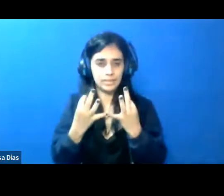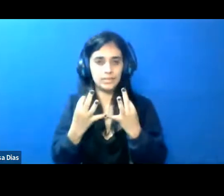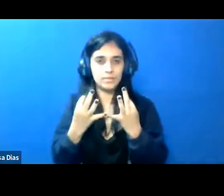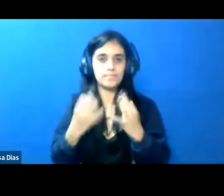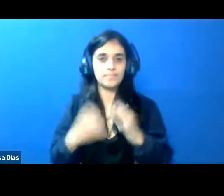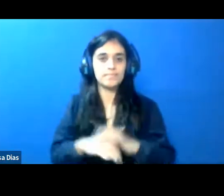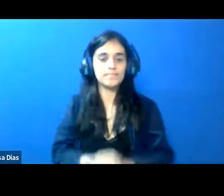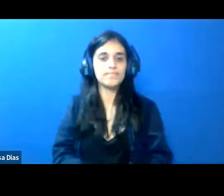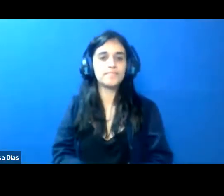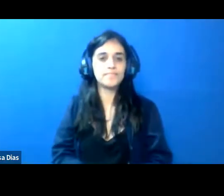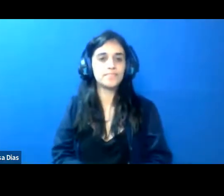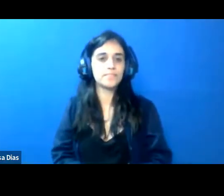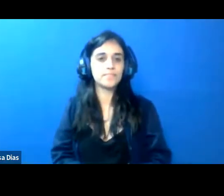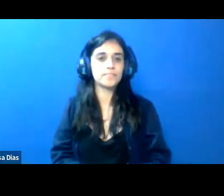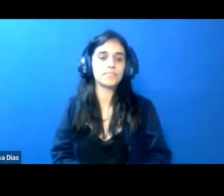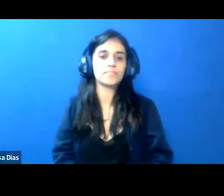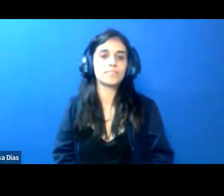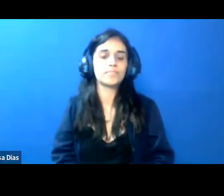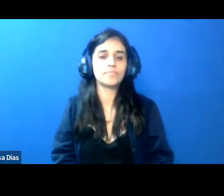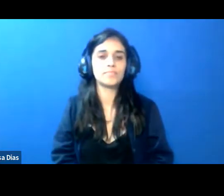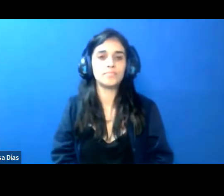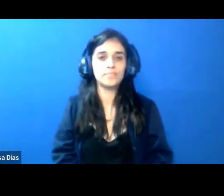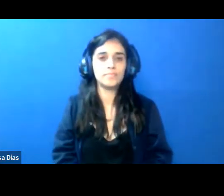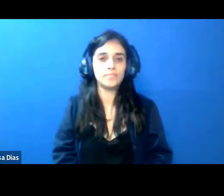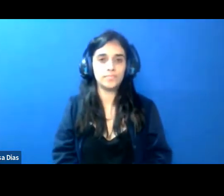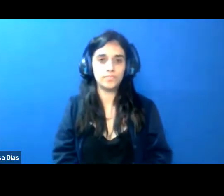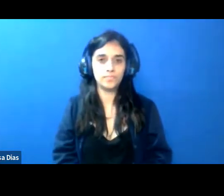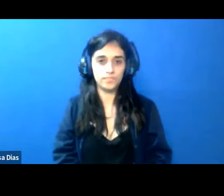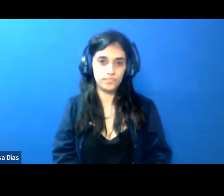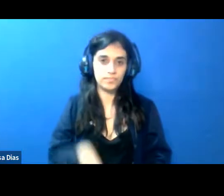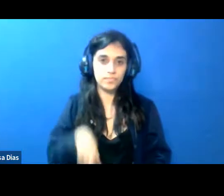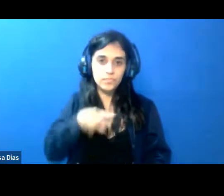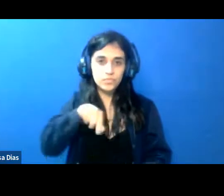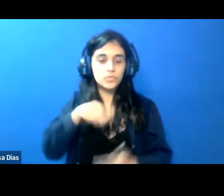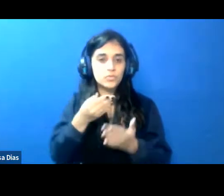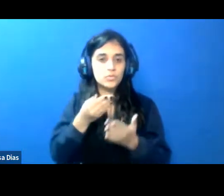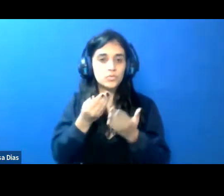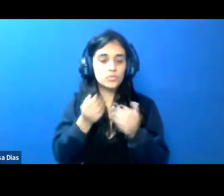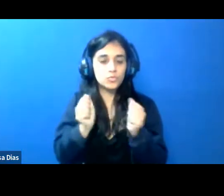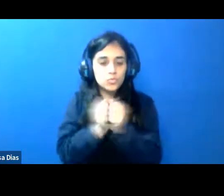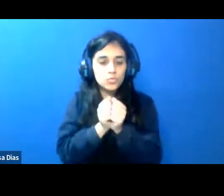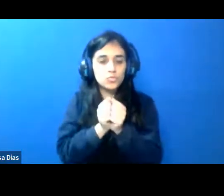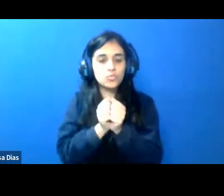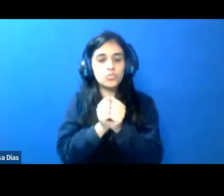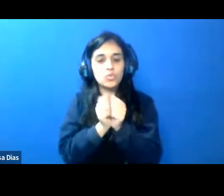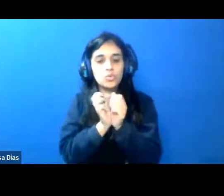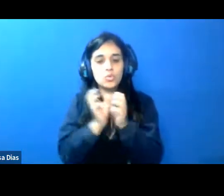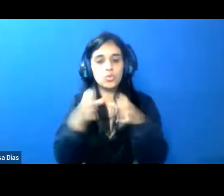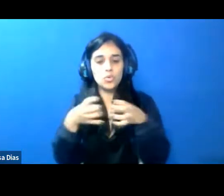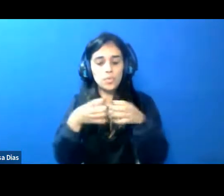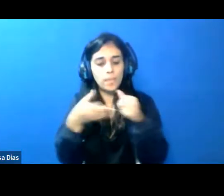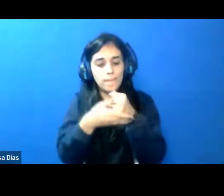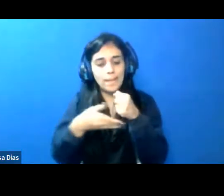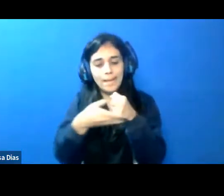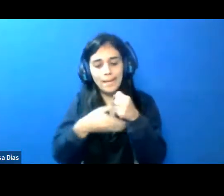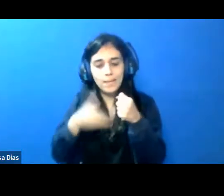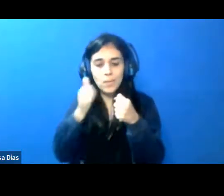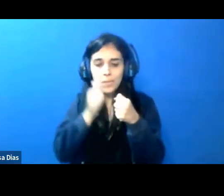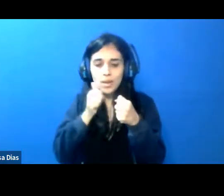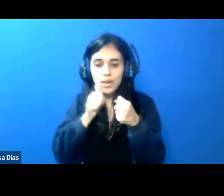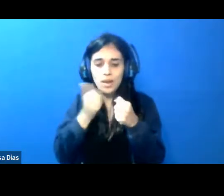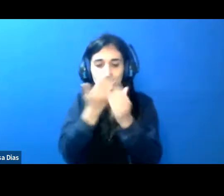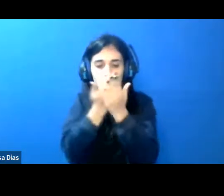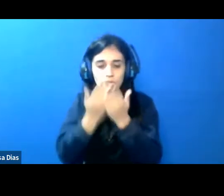que a gente começou, então, a trabalhar nos nossos grupos de base com as nossas mulheres, a trabalhar vários